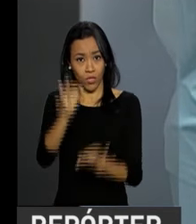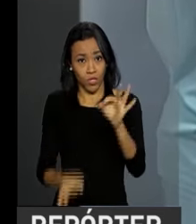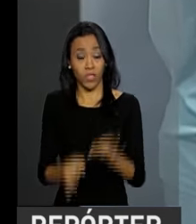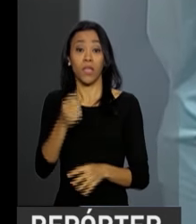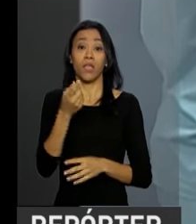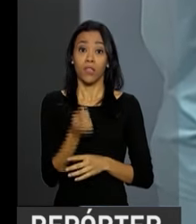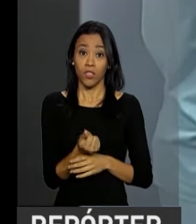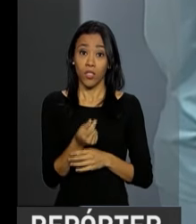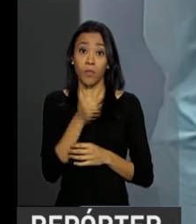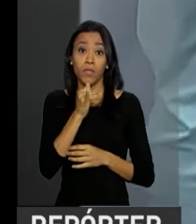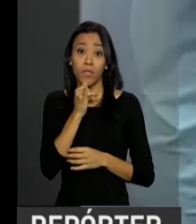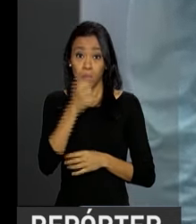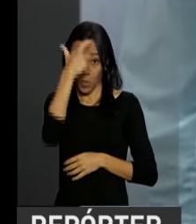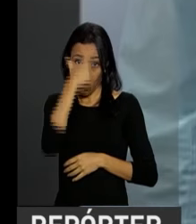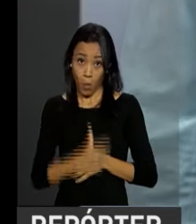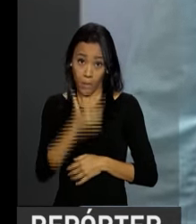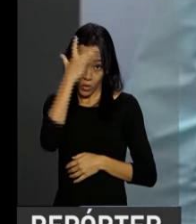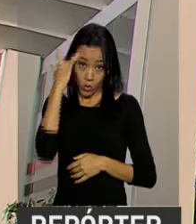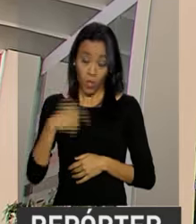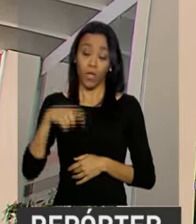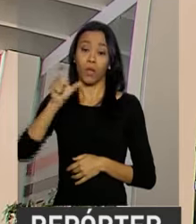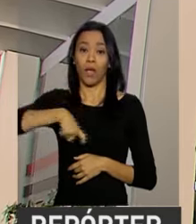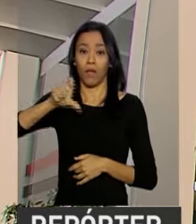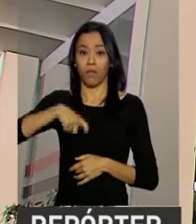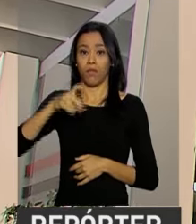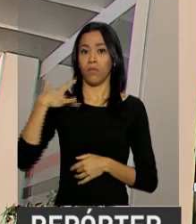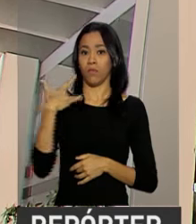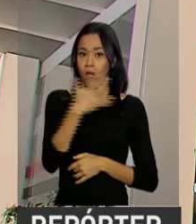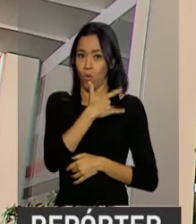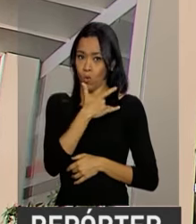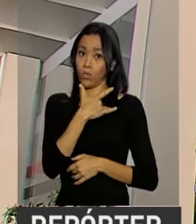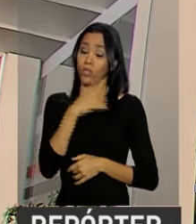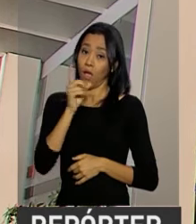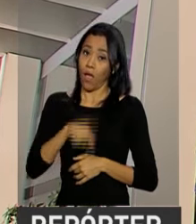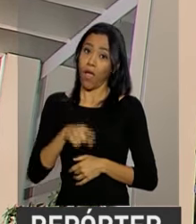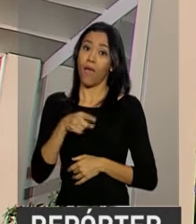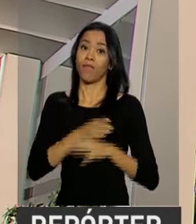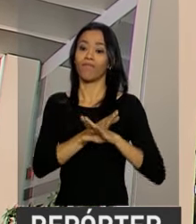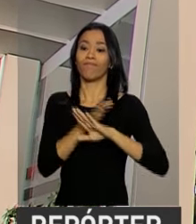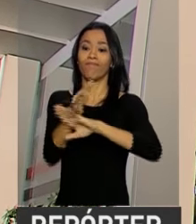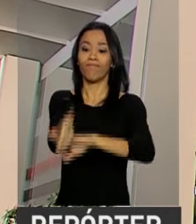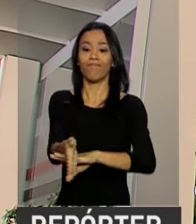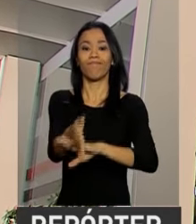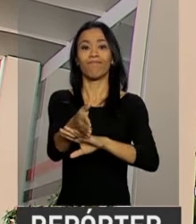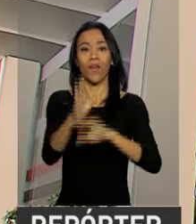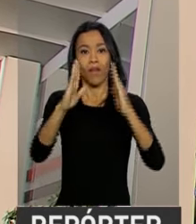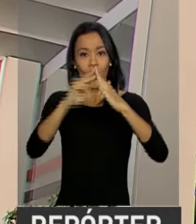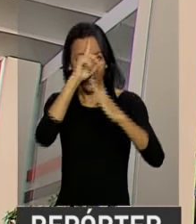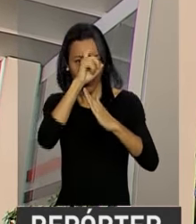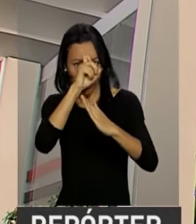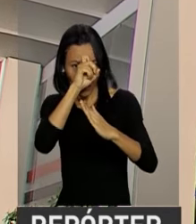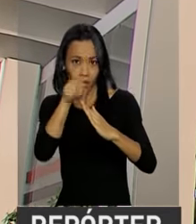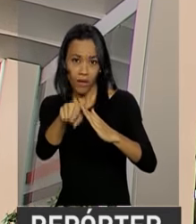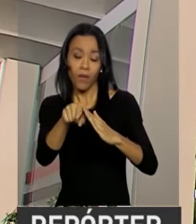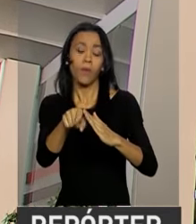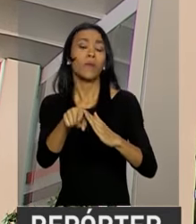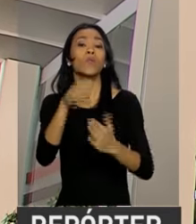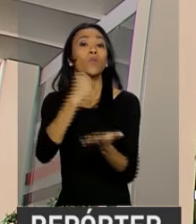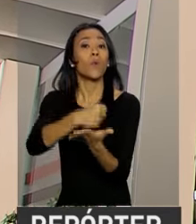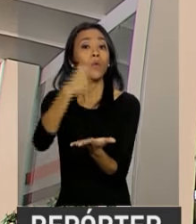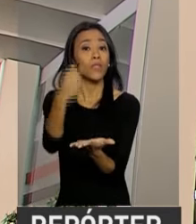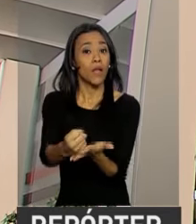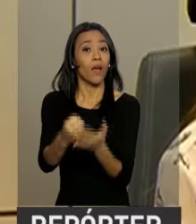feito sempre que um beneficiário de plano de saúde é atendido na rede pública para realizar procedimento previsto no contrato